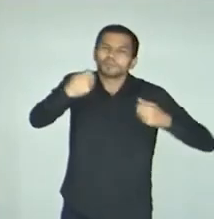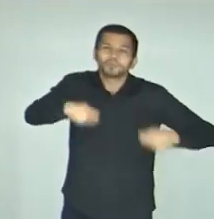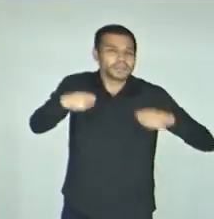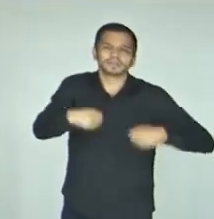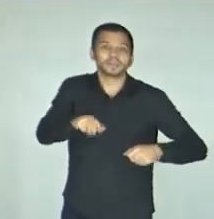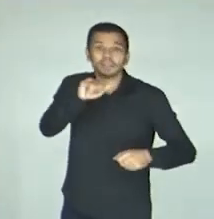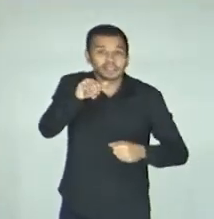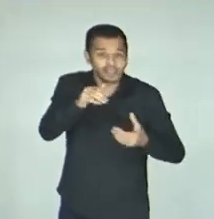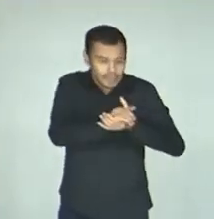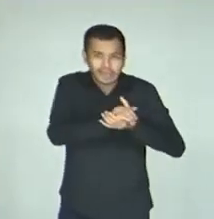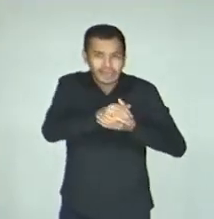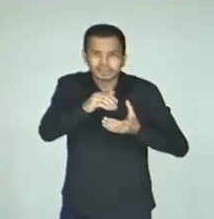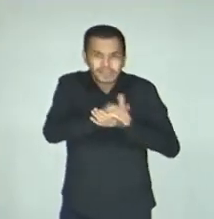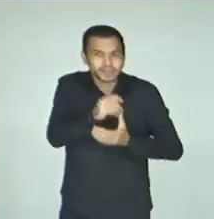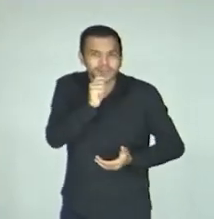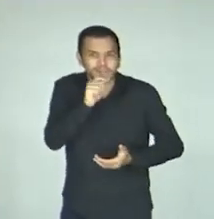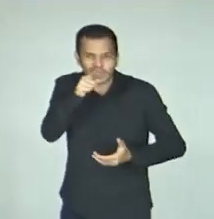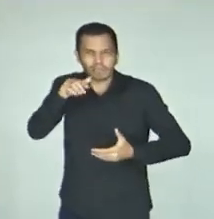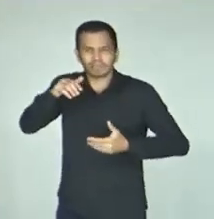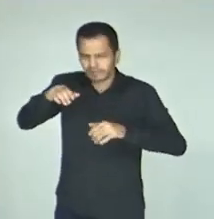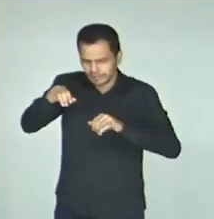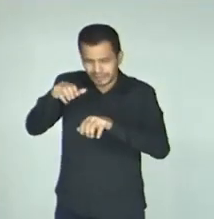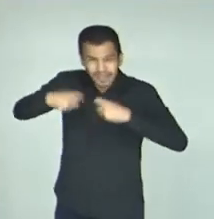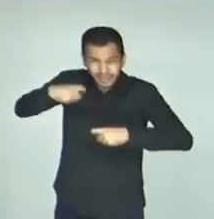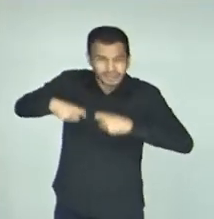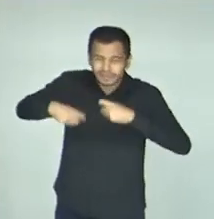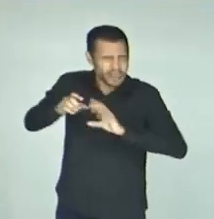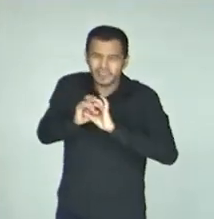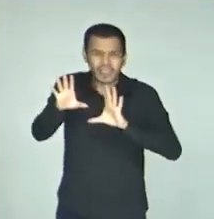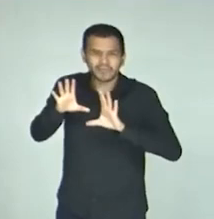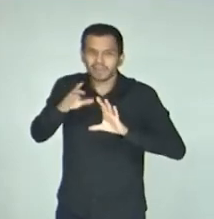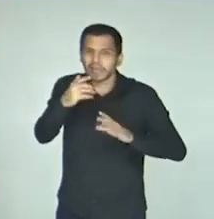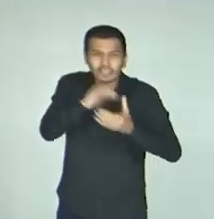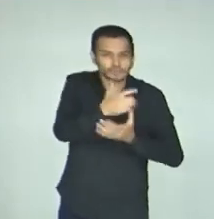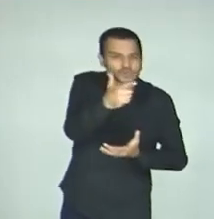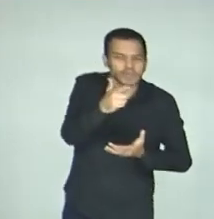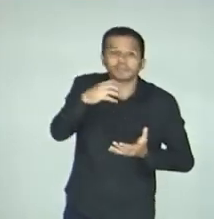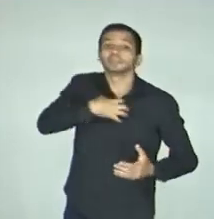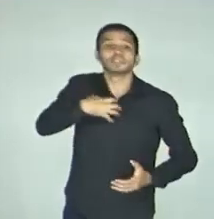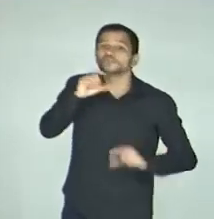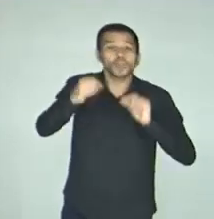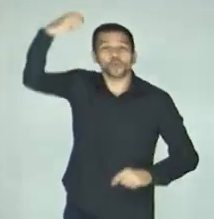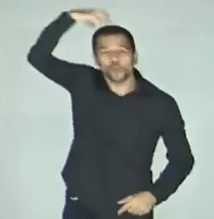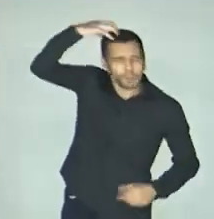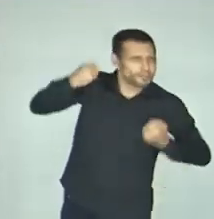tá desculpa e traz dor a traição